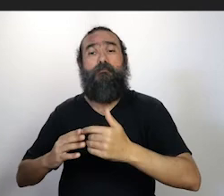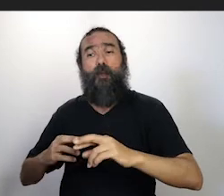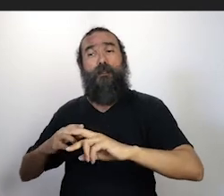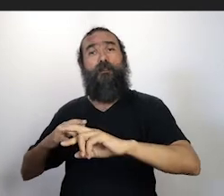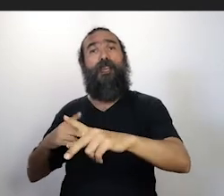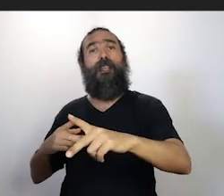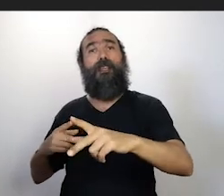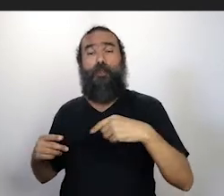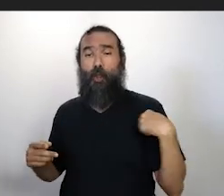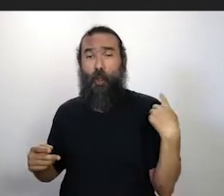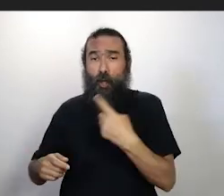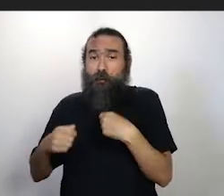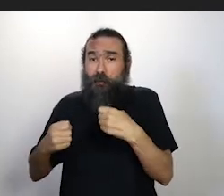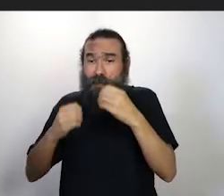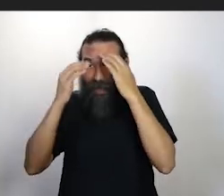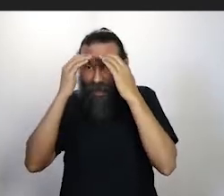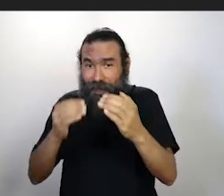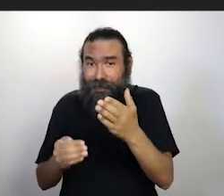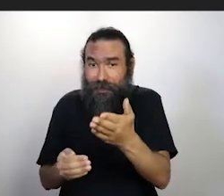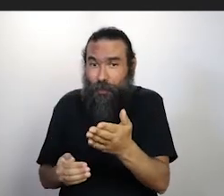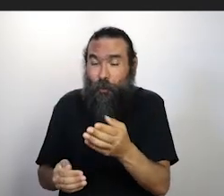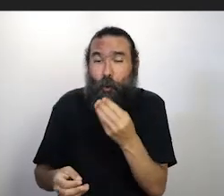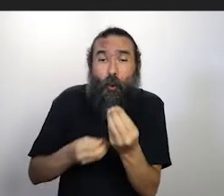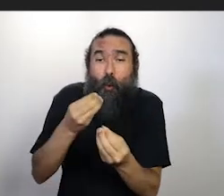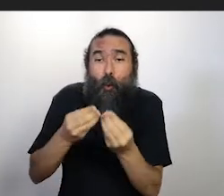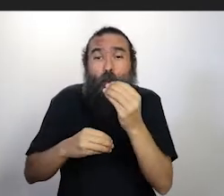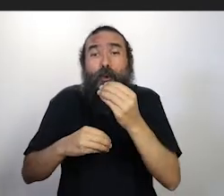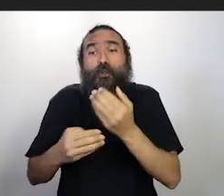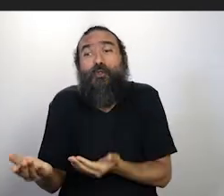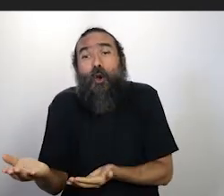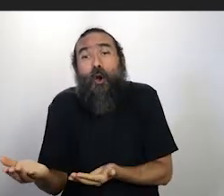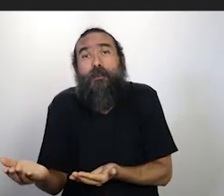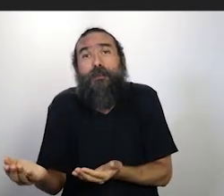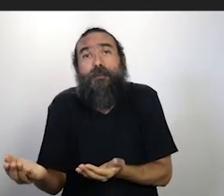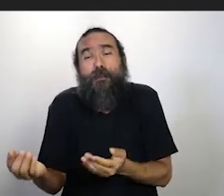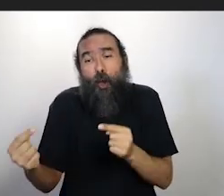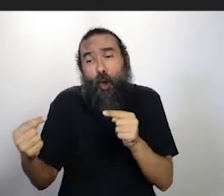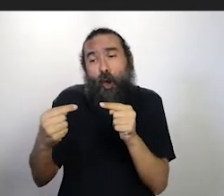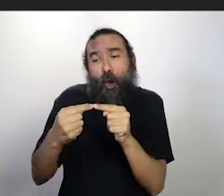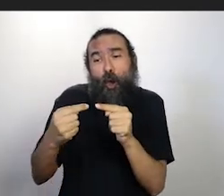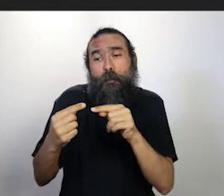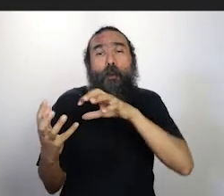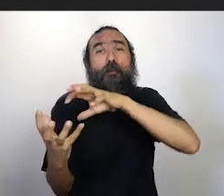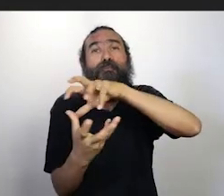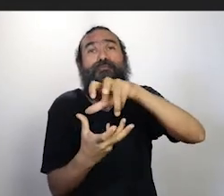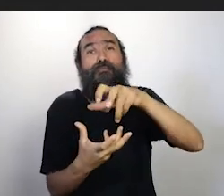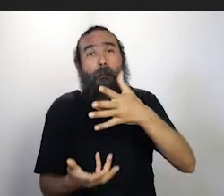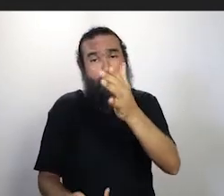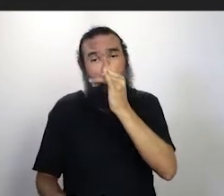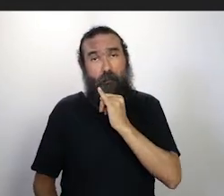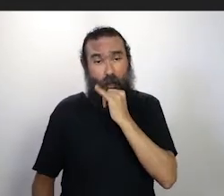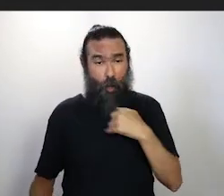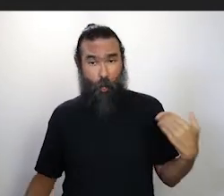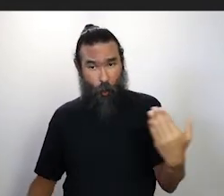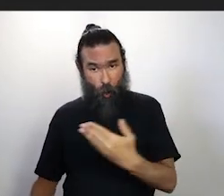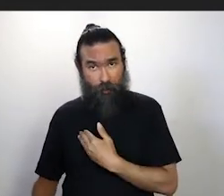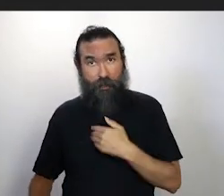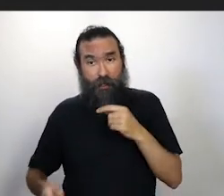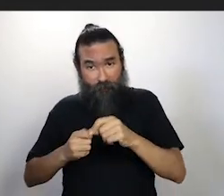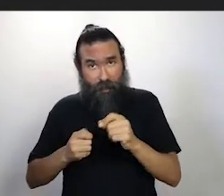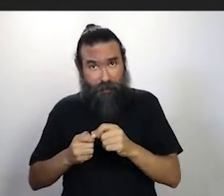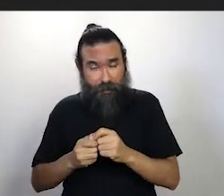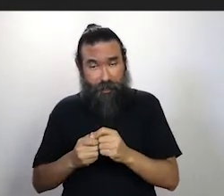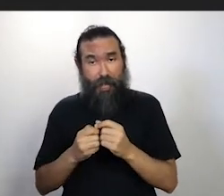a gente tem são atividades presenciais. A gente trabalha desenvolvendo espetáculos artísticos para serem apresentados